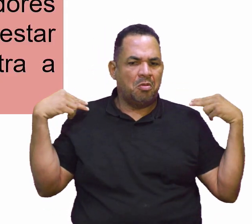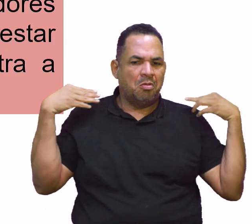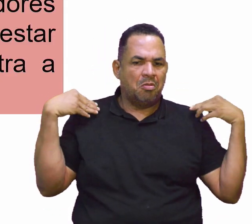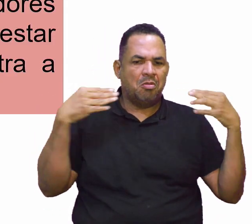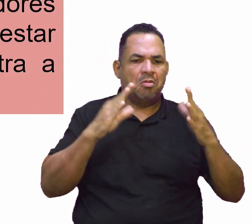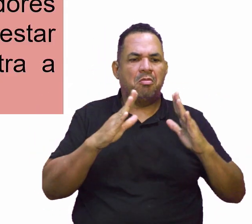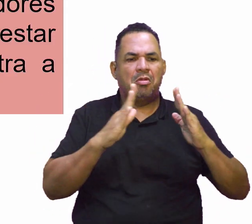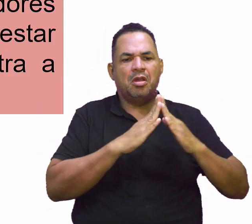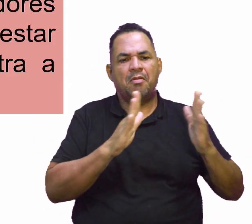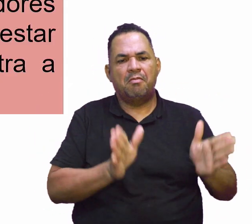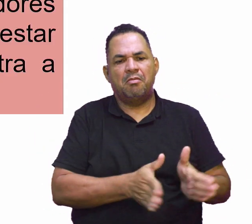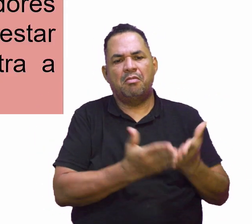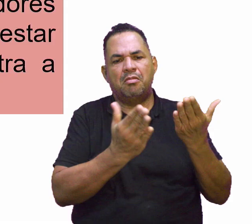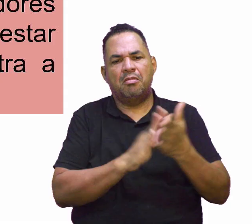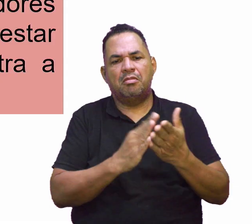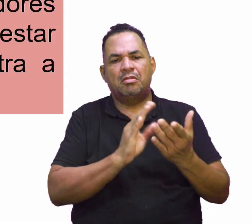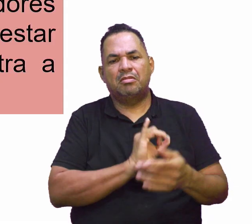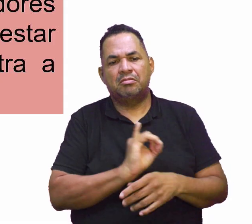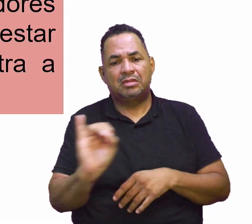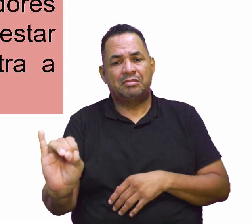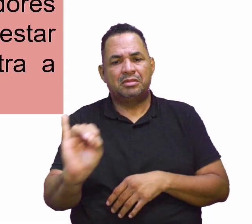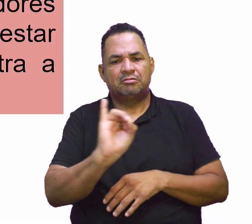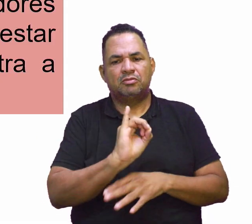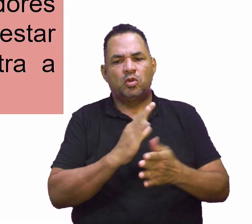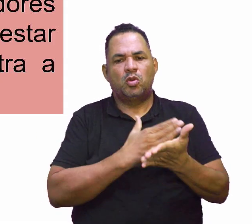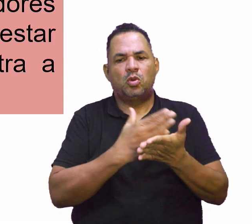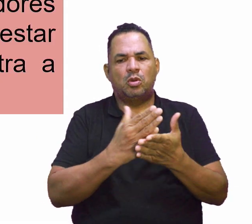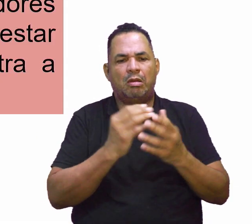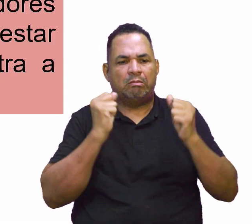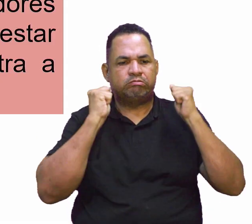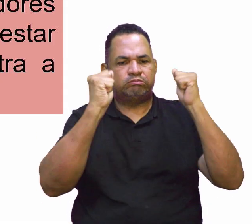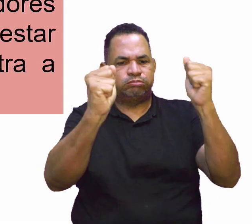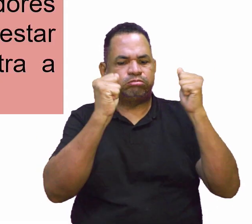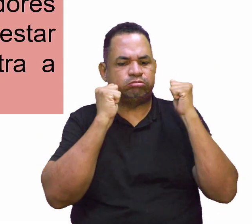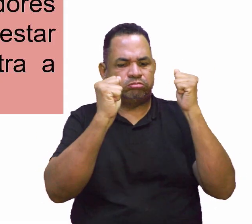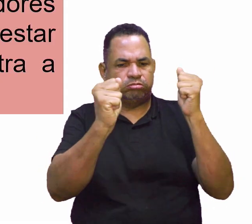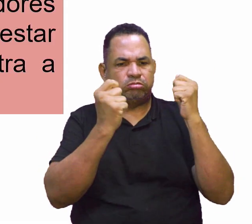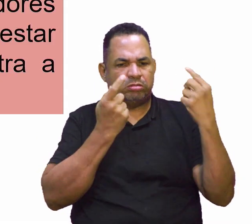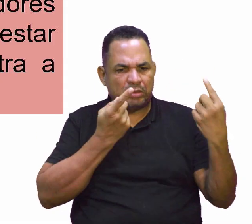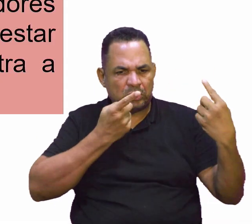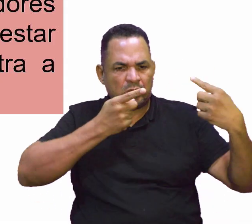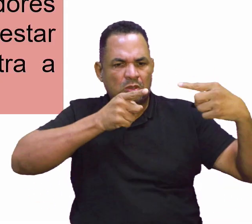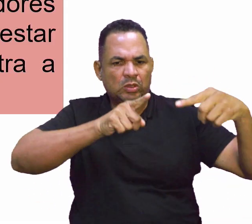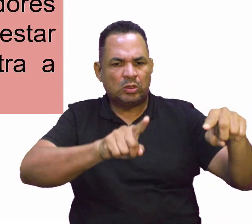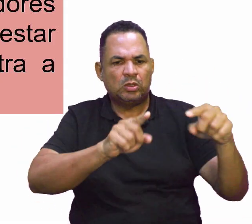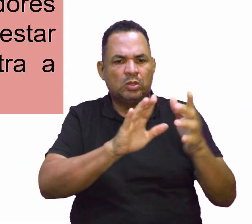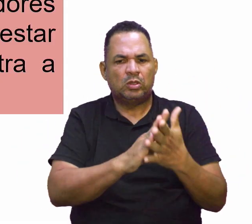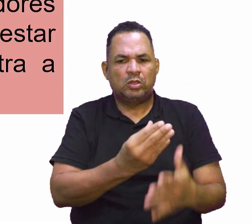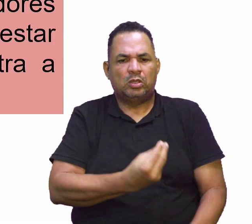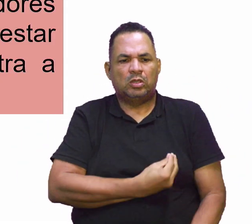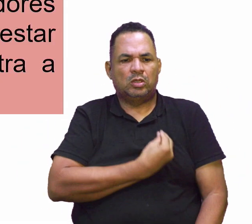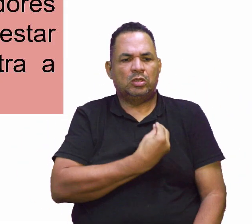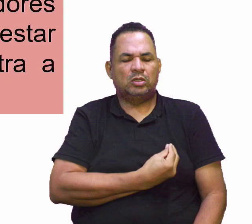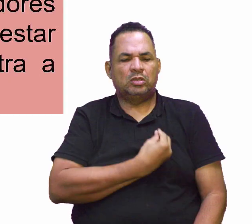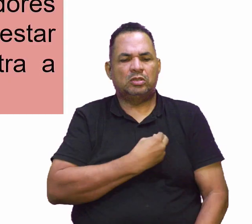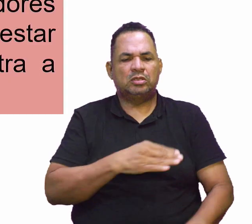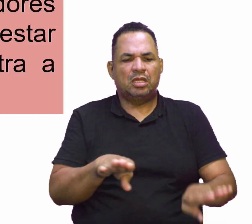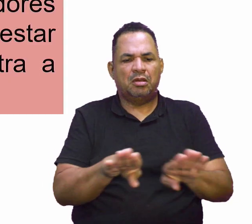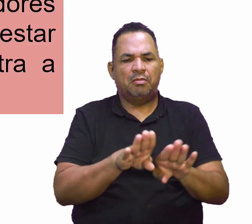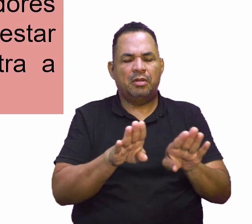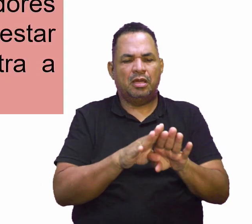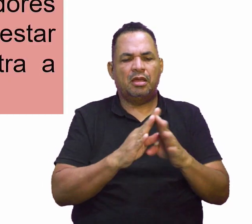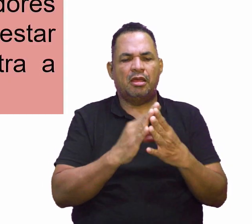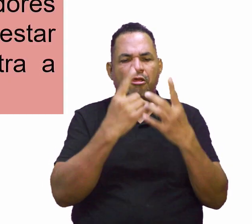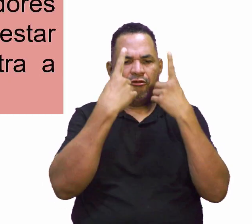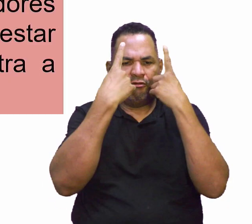e imigrantes passaram a protestar contra as condições de vida e contra a violência